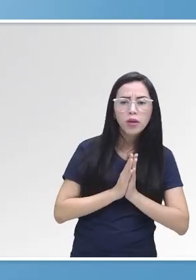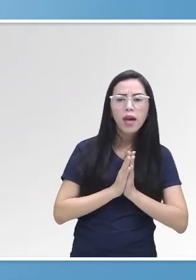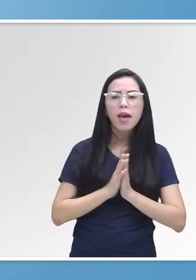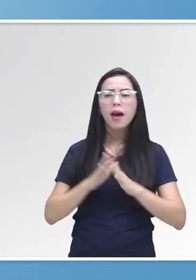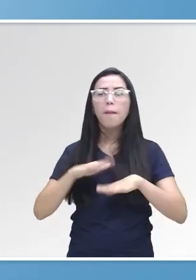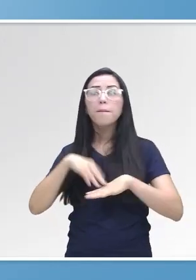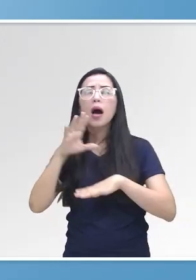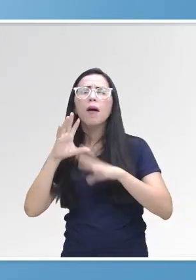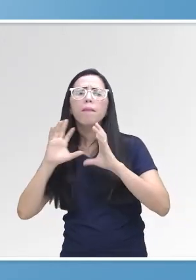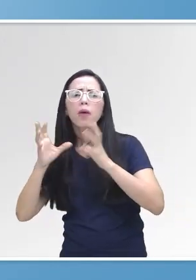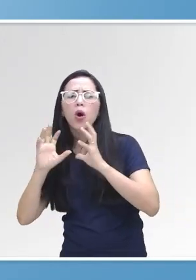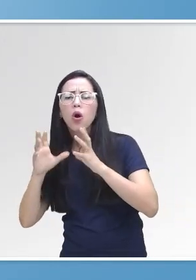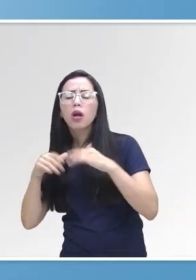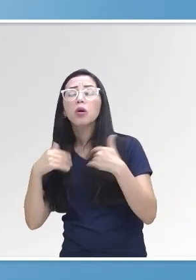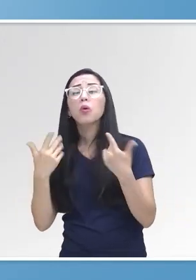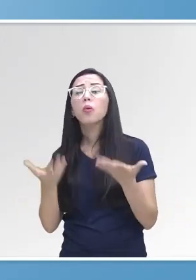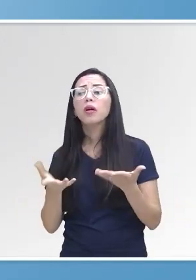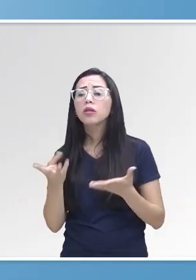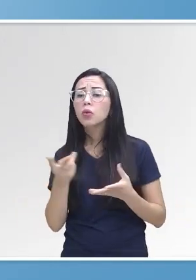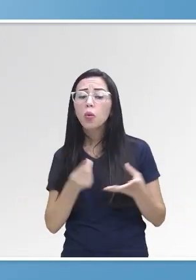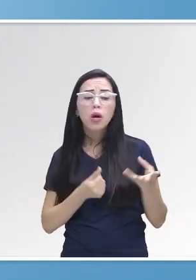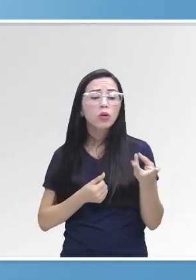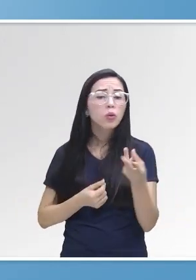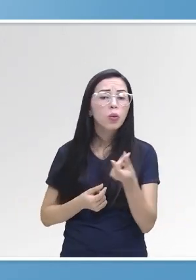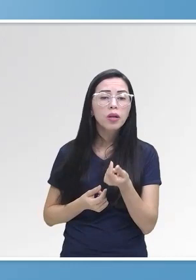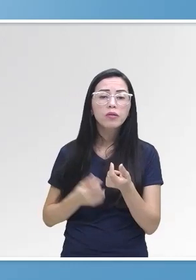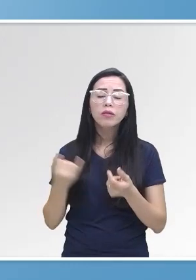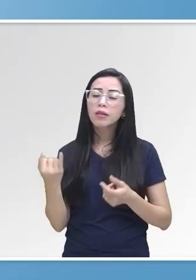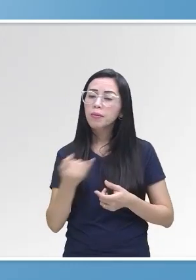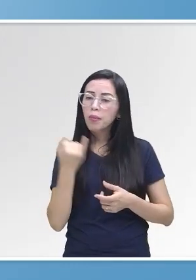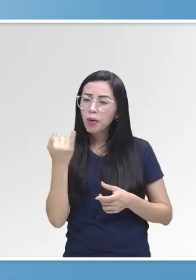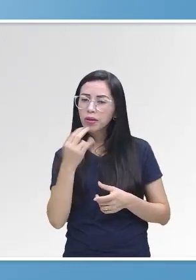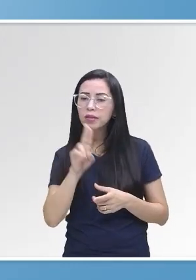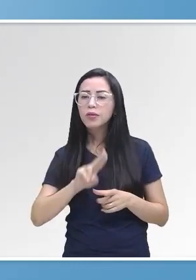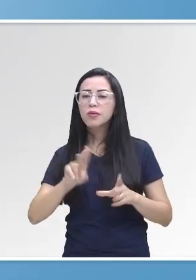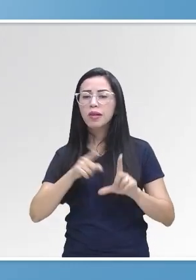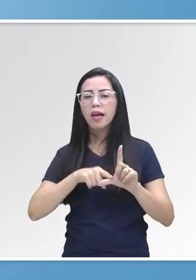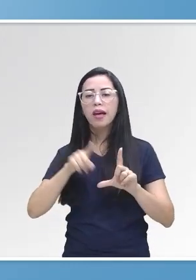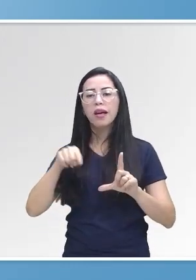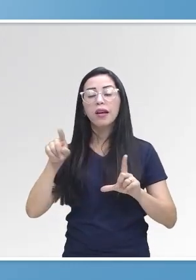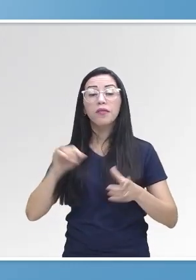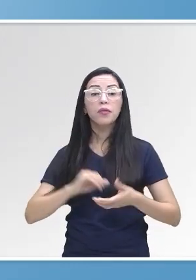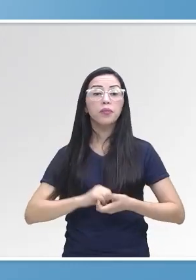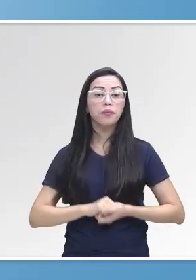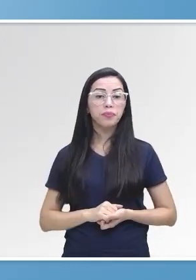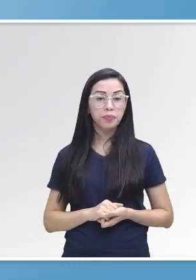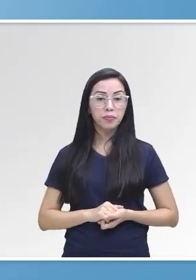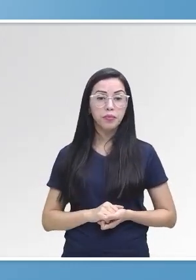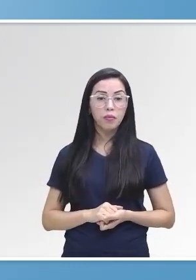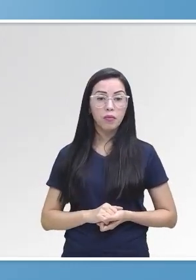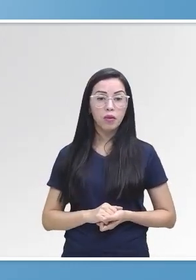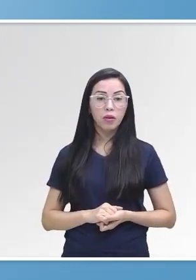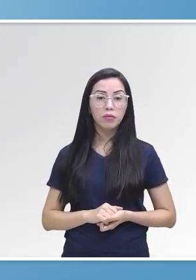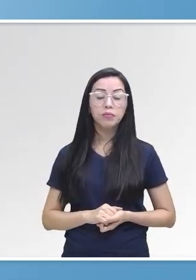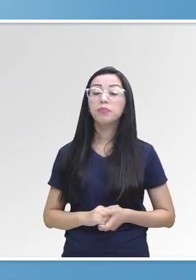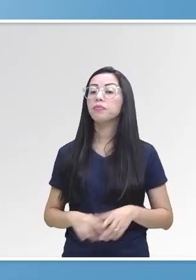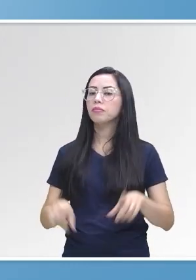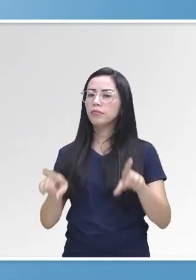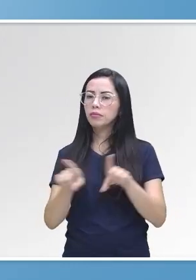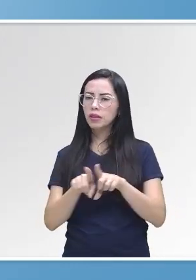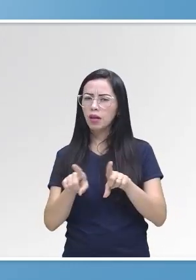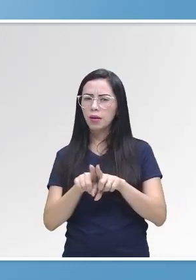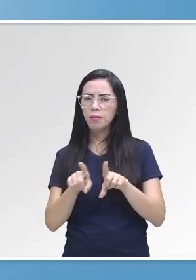número a gente vai trazendo através de que vende gráficos e aí Ó a brincadeira que mais